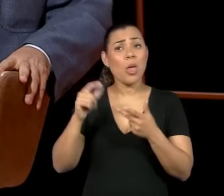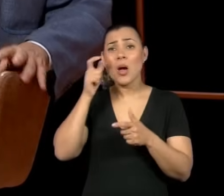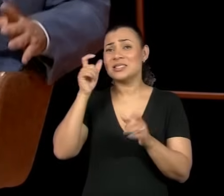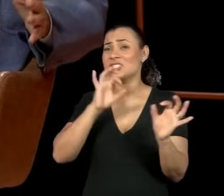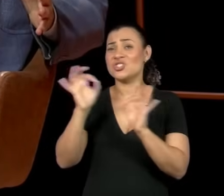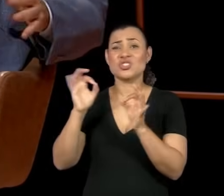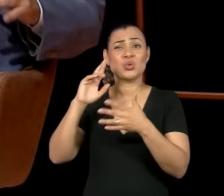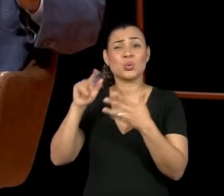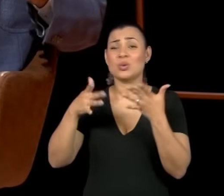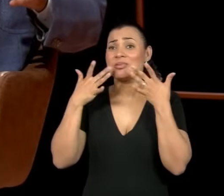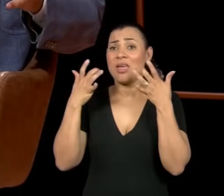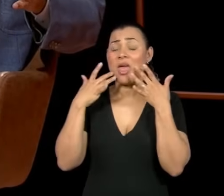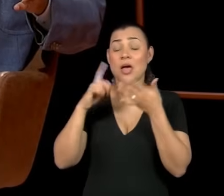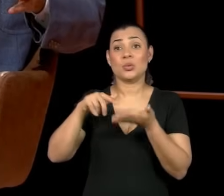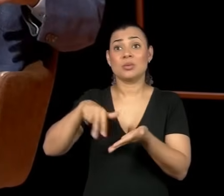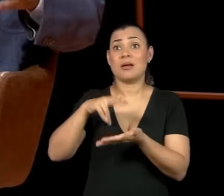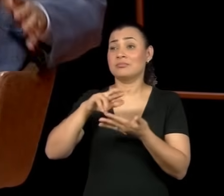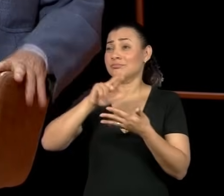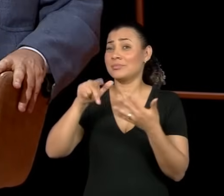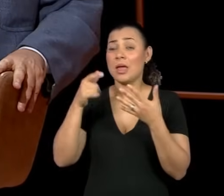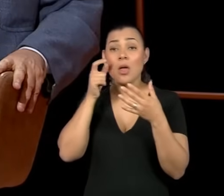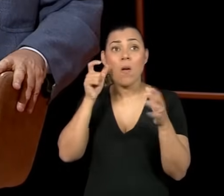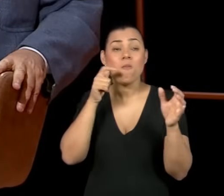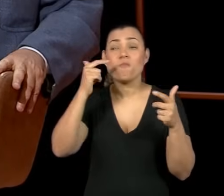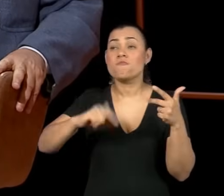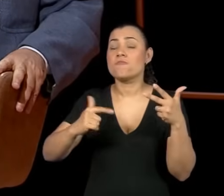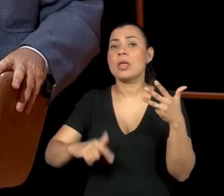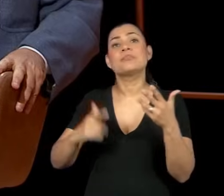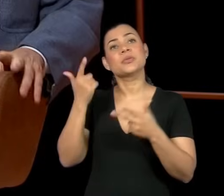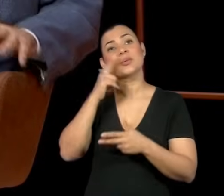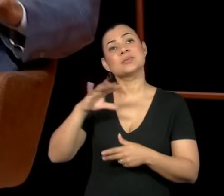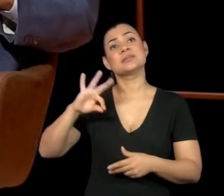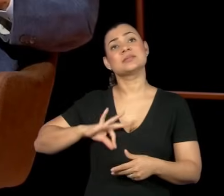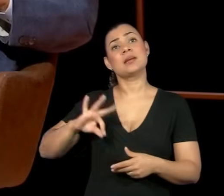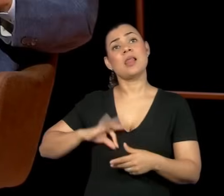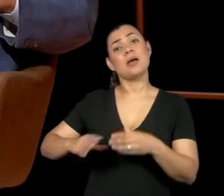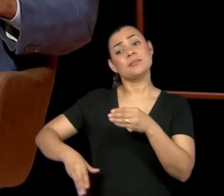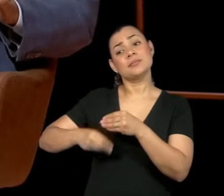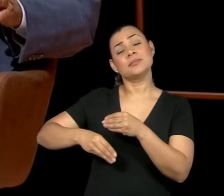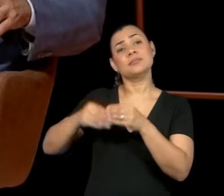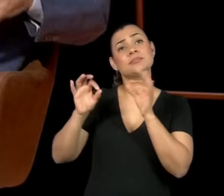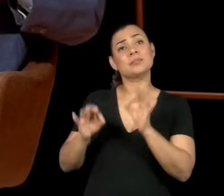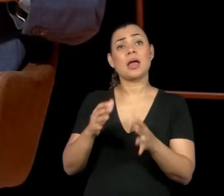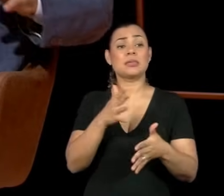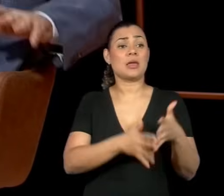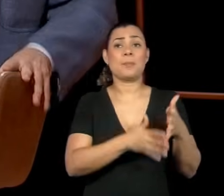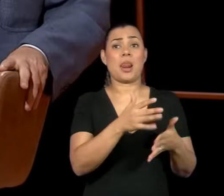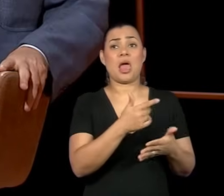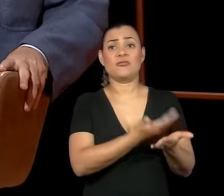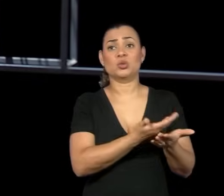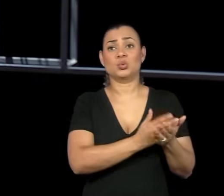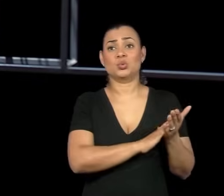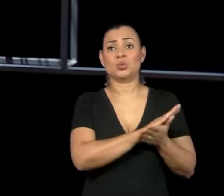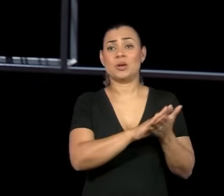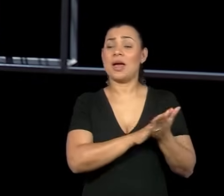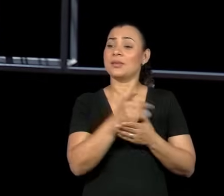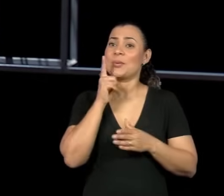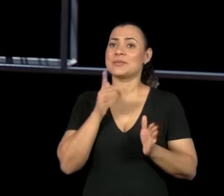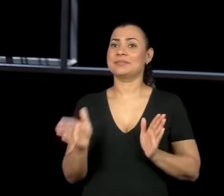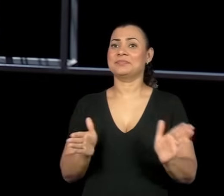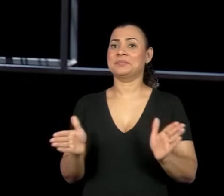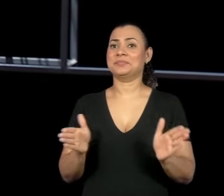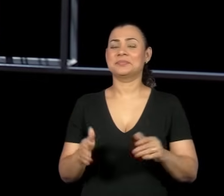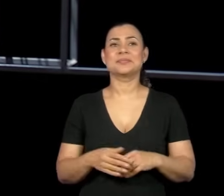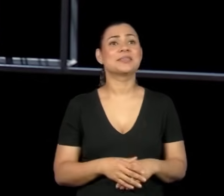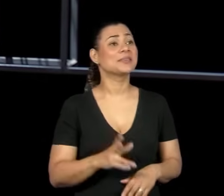eu comecei a ganhar um dinheirinho honesto, correto e não atrapalhava meu curso. E Claro, seguir, tá né? certo. E aí